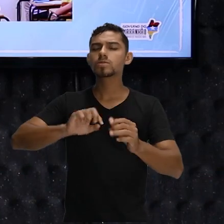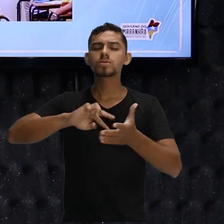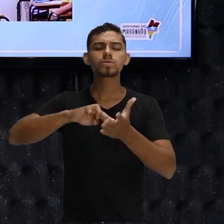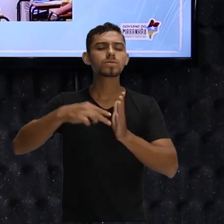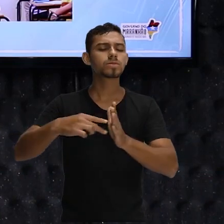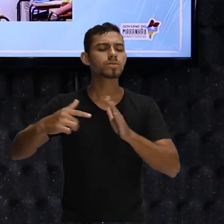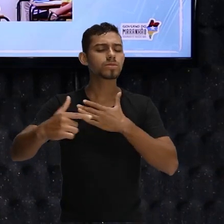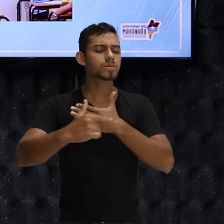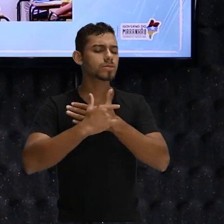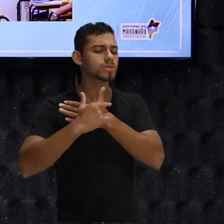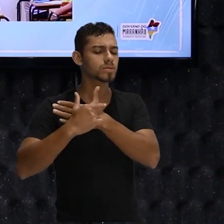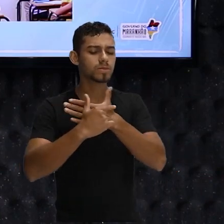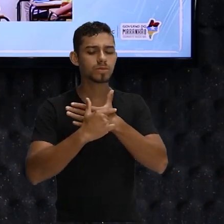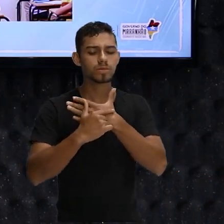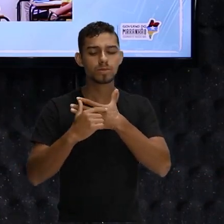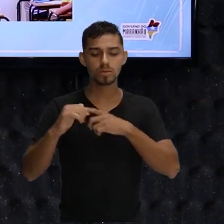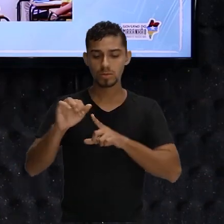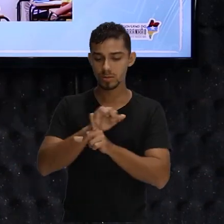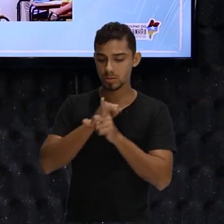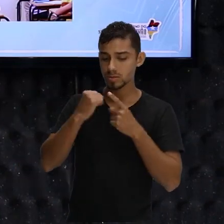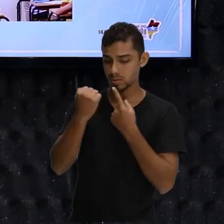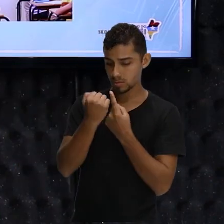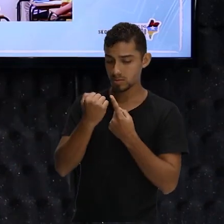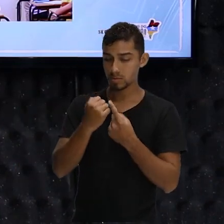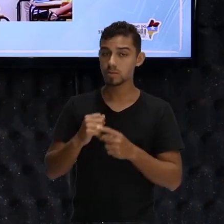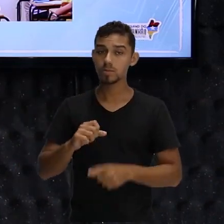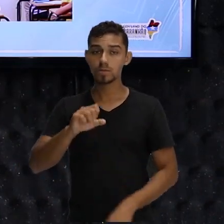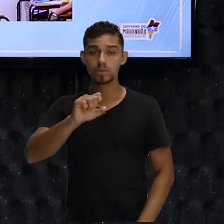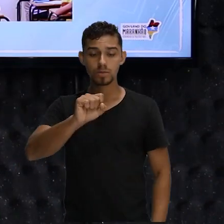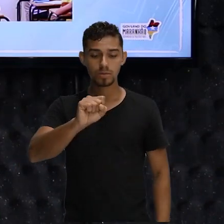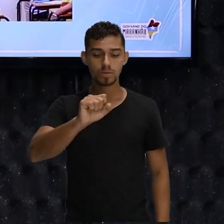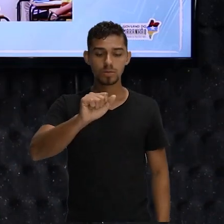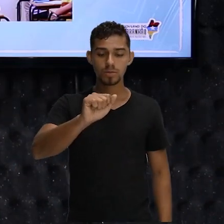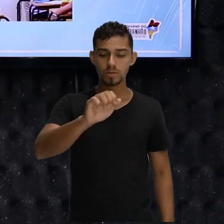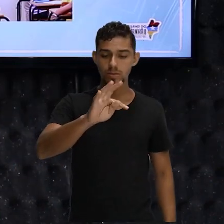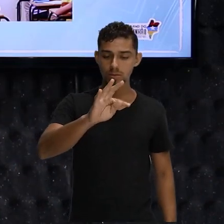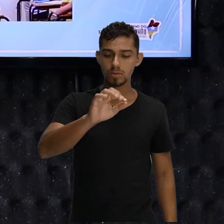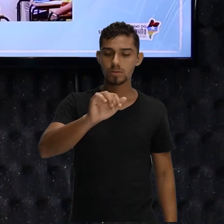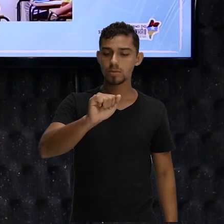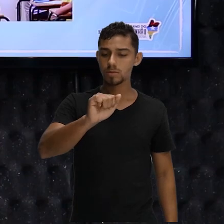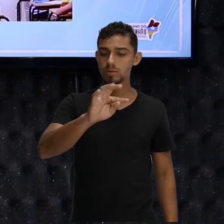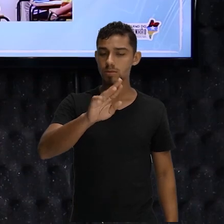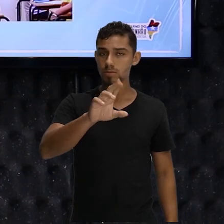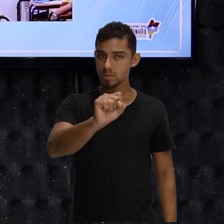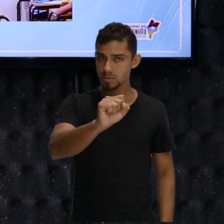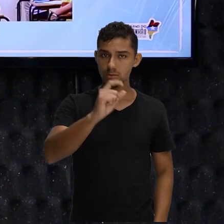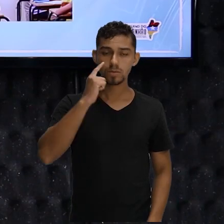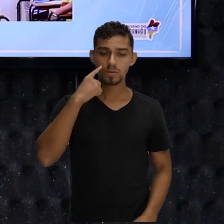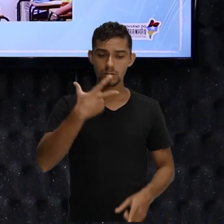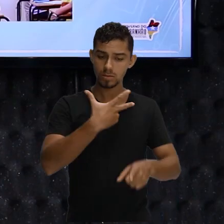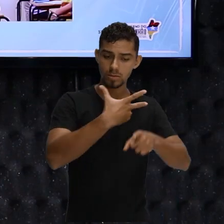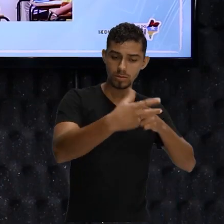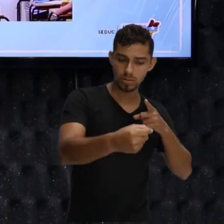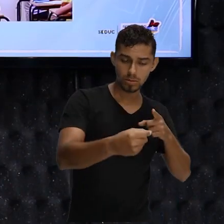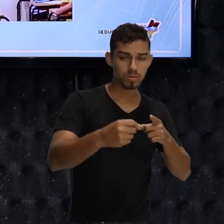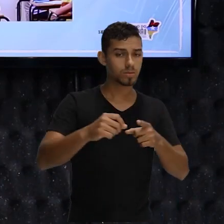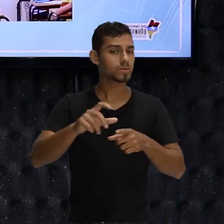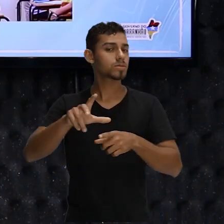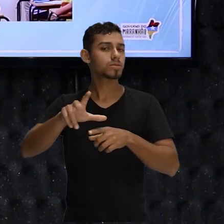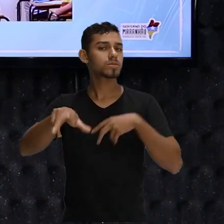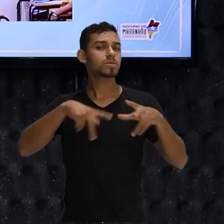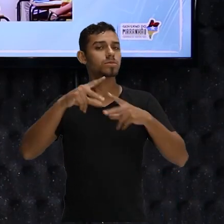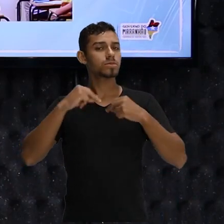papéis sociais. A gente já viu que é status. Você já sabe que status é uma condição ligada à